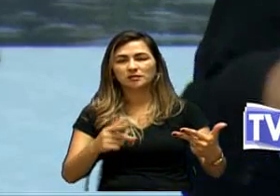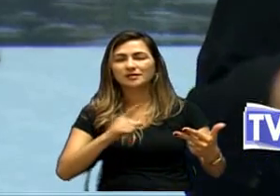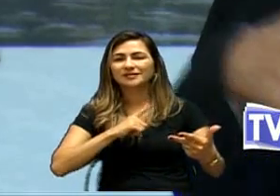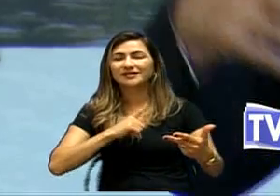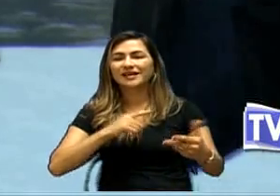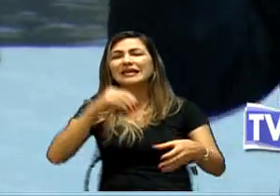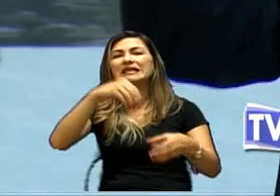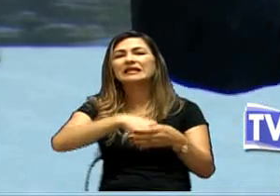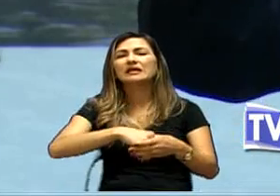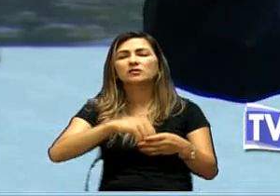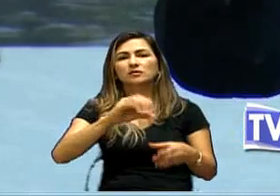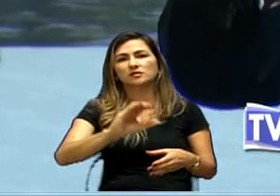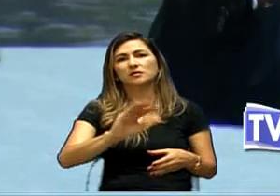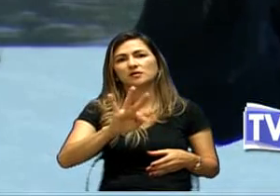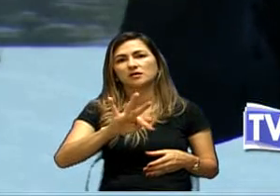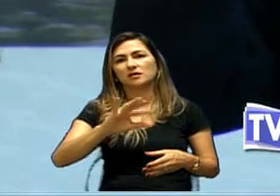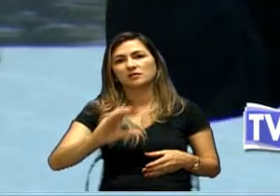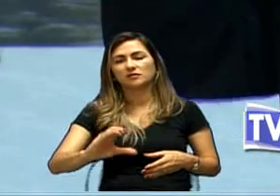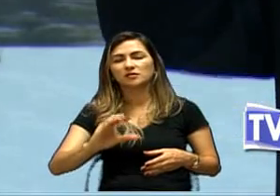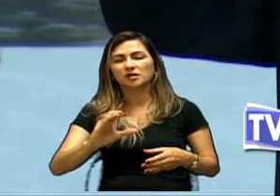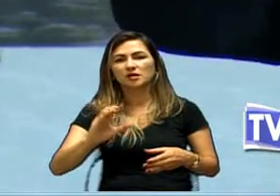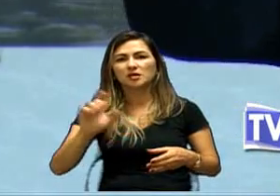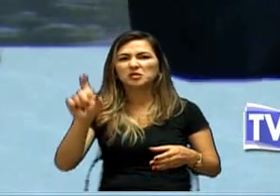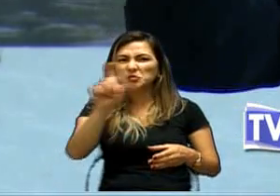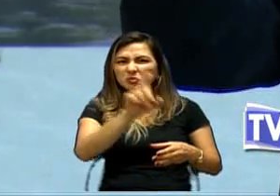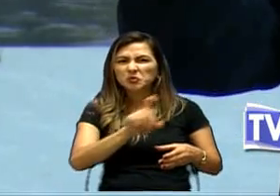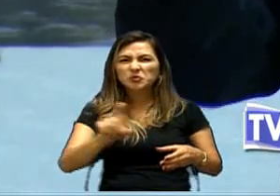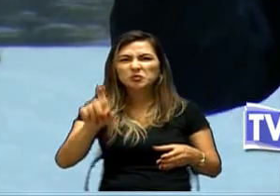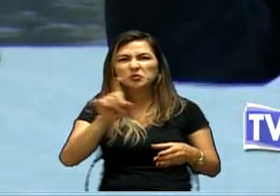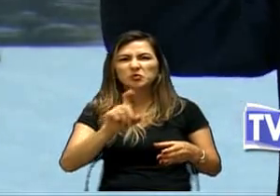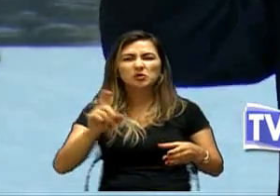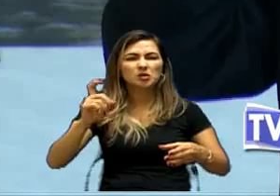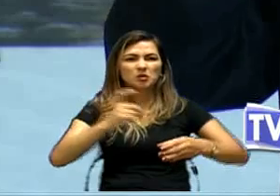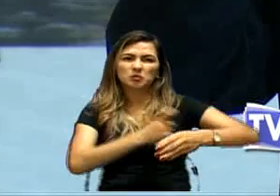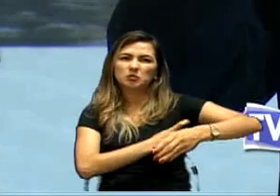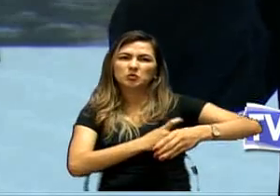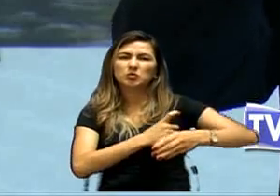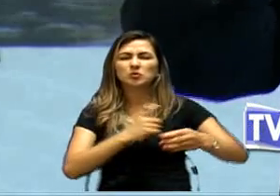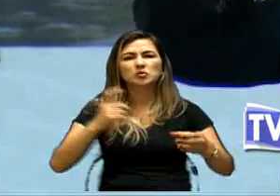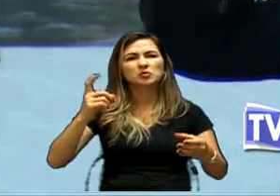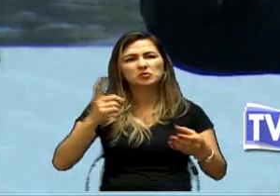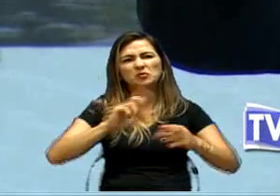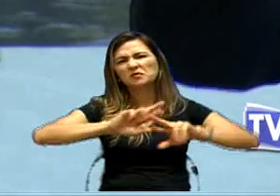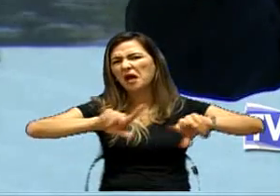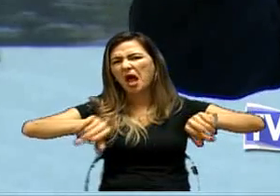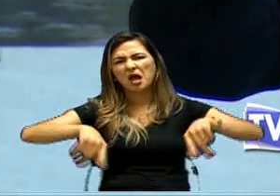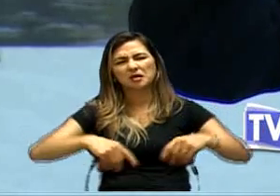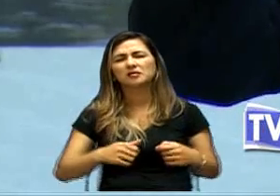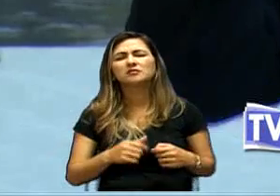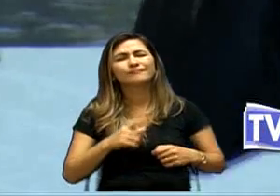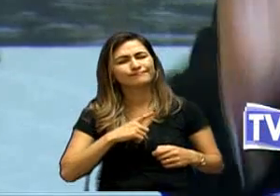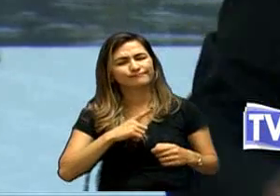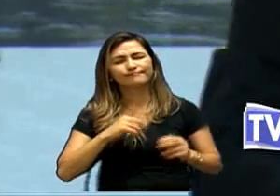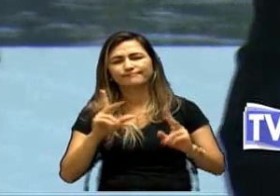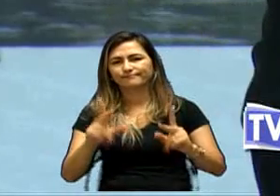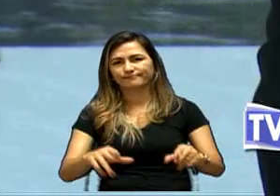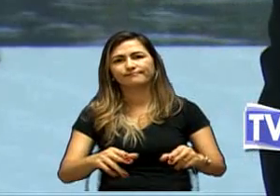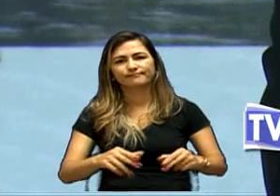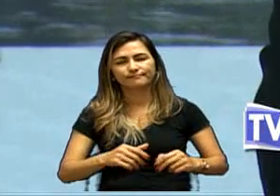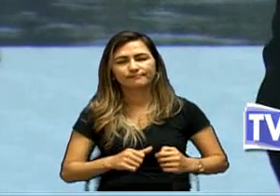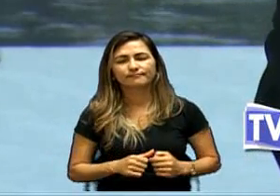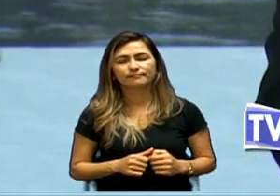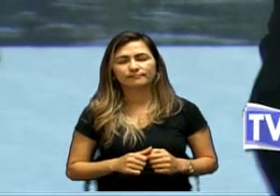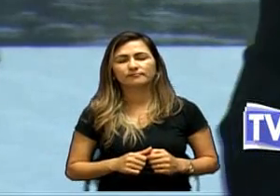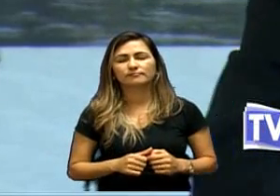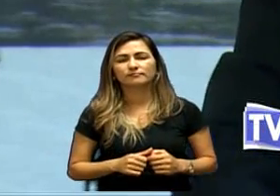spray, muitas coisas, e daí começou a ter um processo de consciência com relação a isso. No mesma linha de pensamento, nós temos